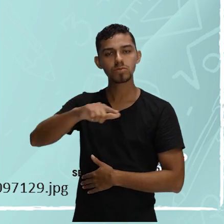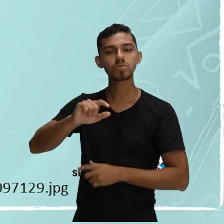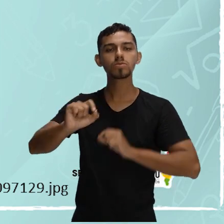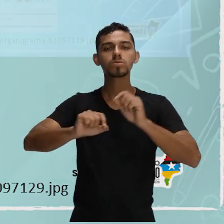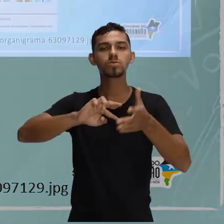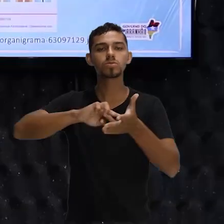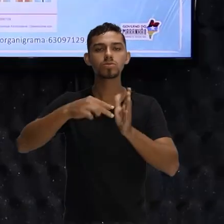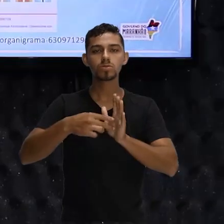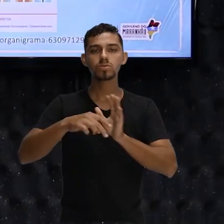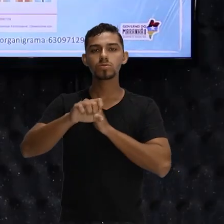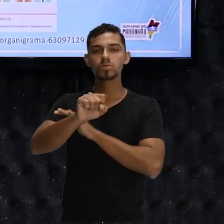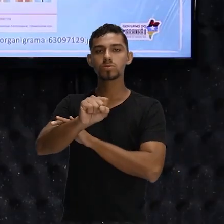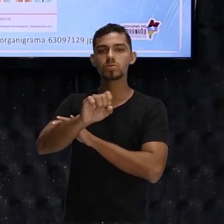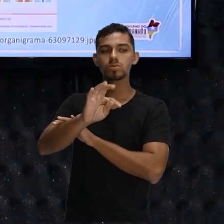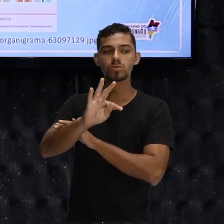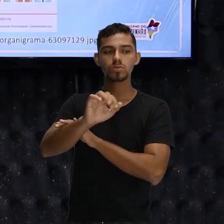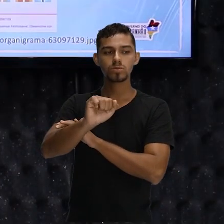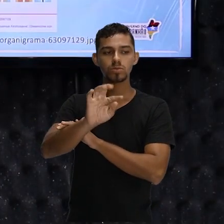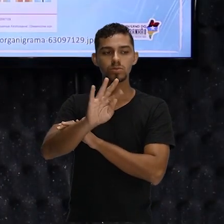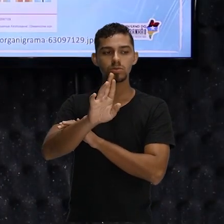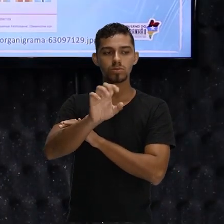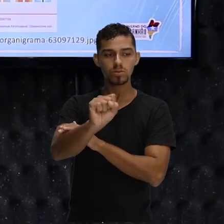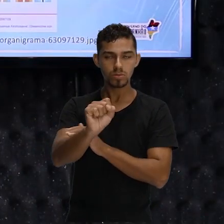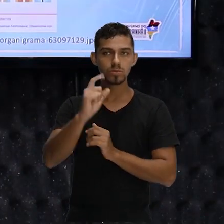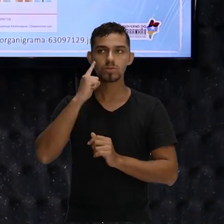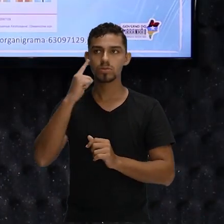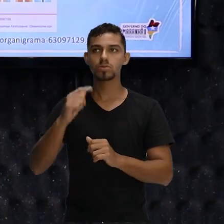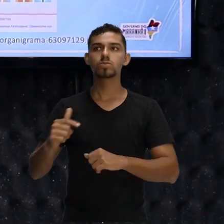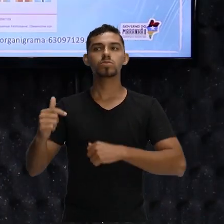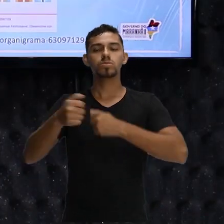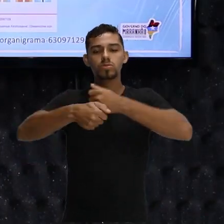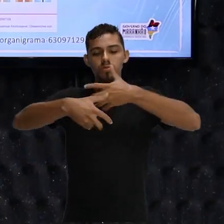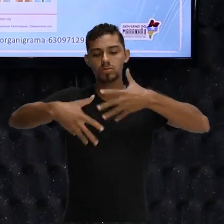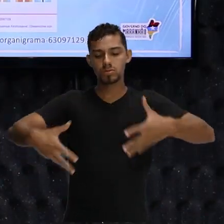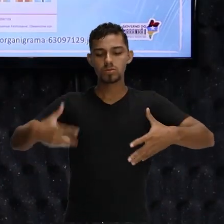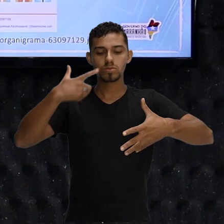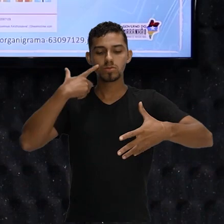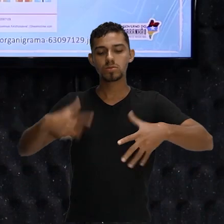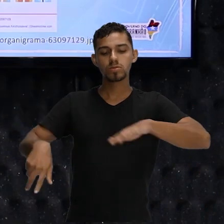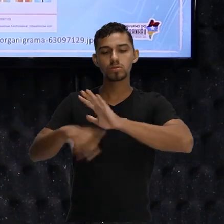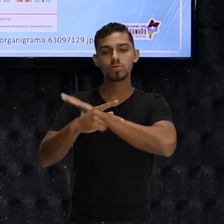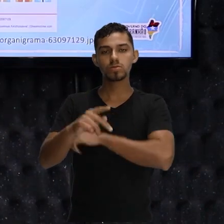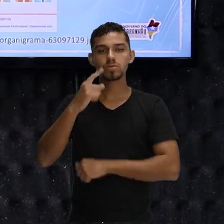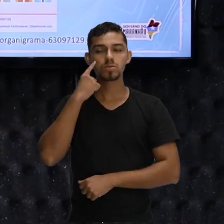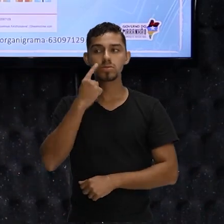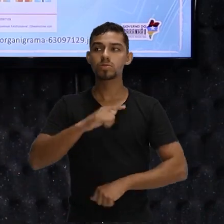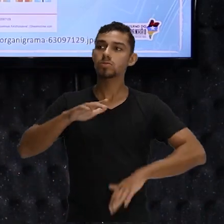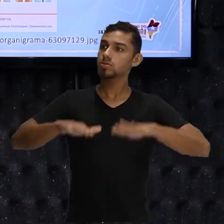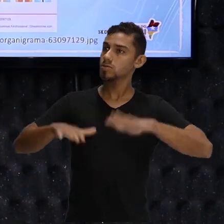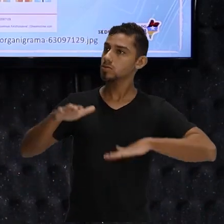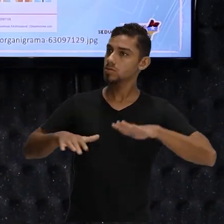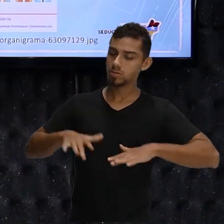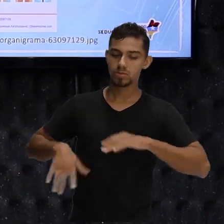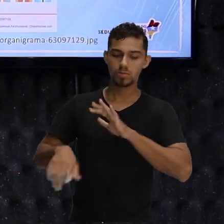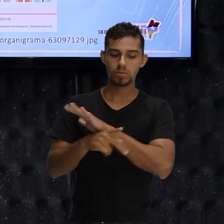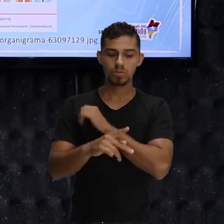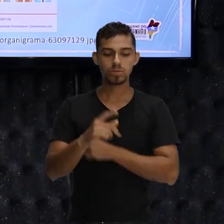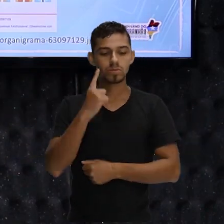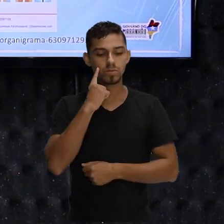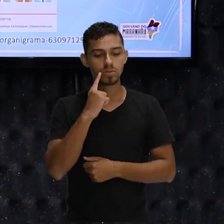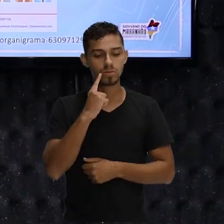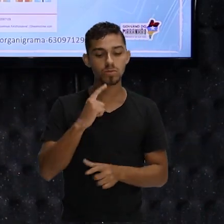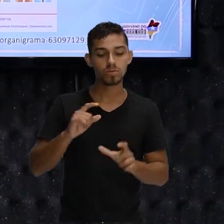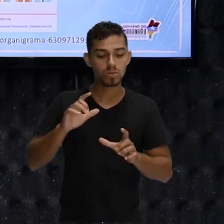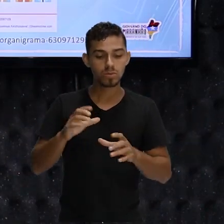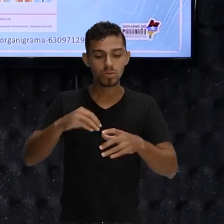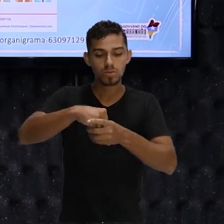entender o que é status, o que é essa posição de prestígio conferida ao indivíduo, dependendo da posição do